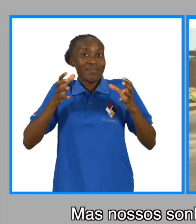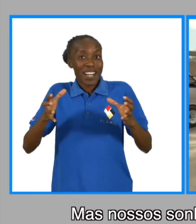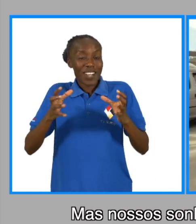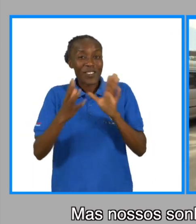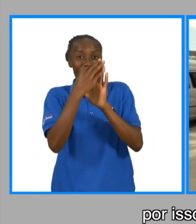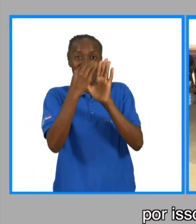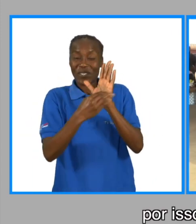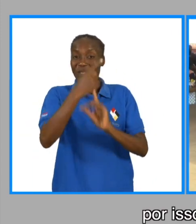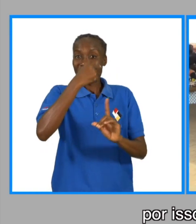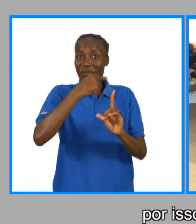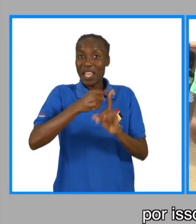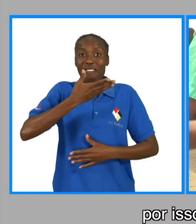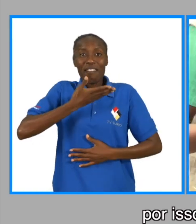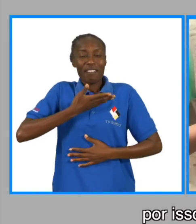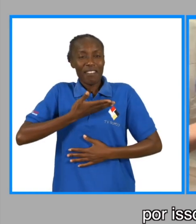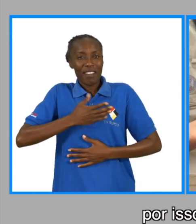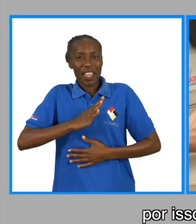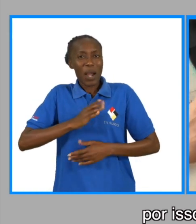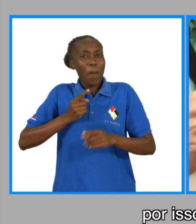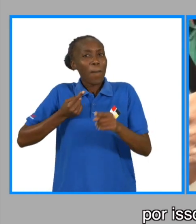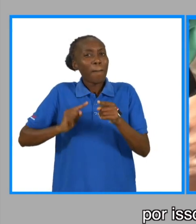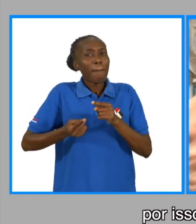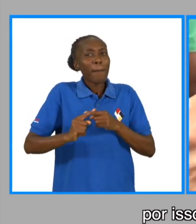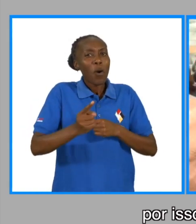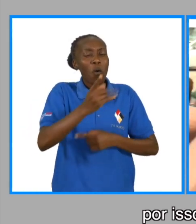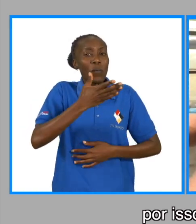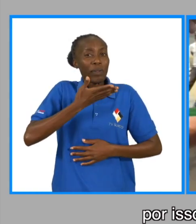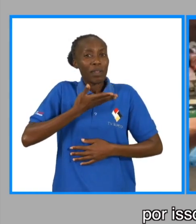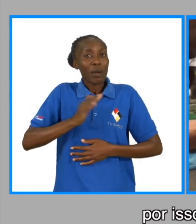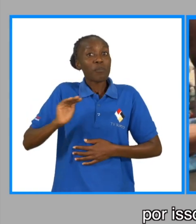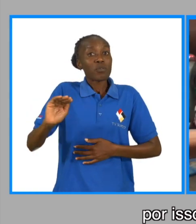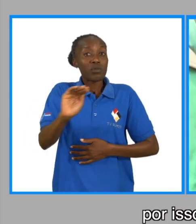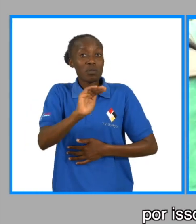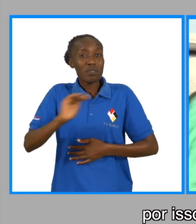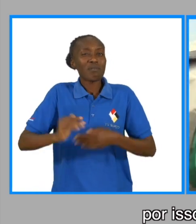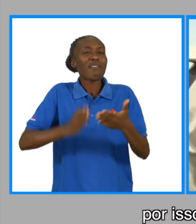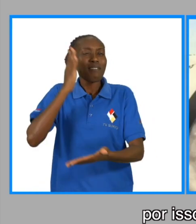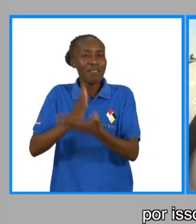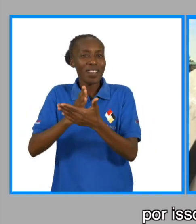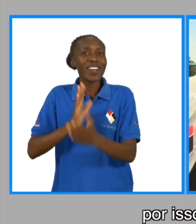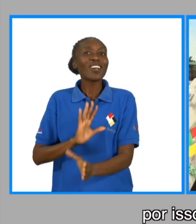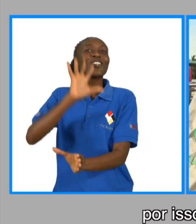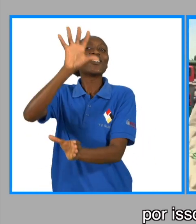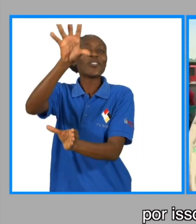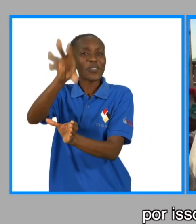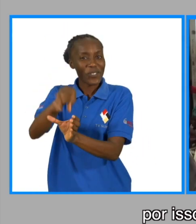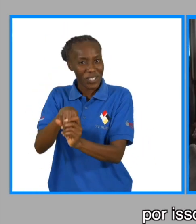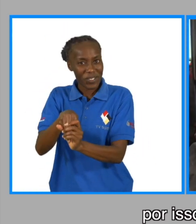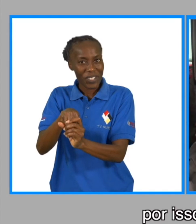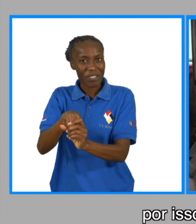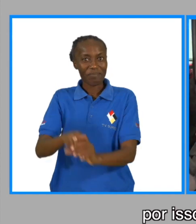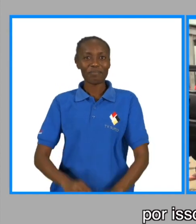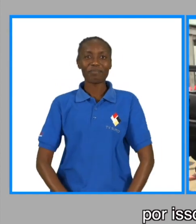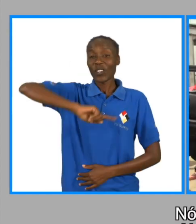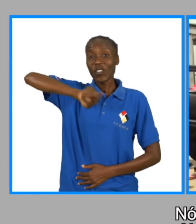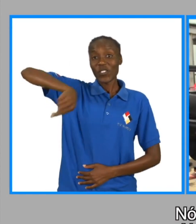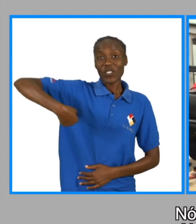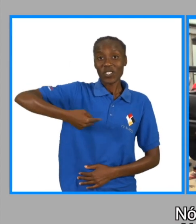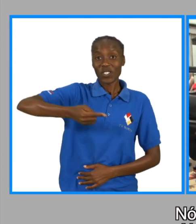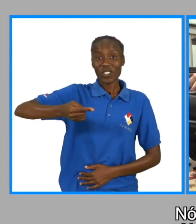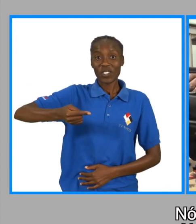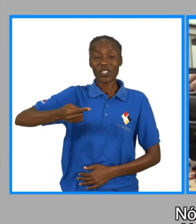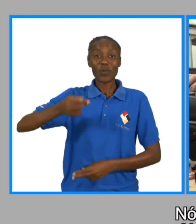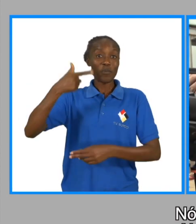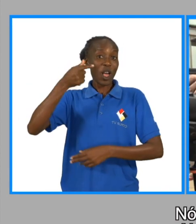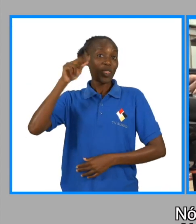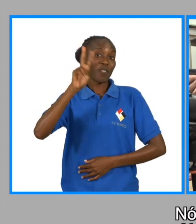a cada conquista. Por isso queremos ir mais longe. Queremos uma sociedade verdadeiramente inclusiva. Nós